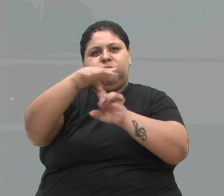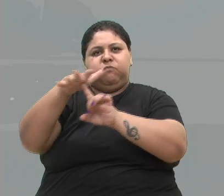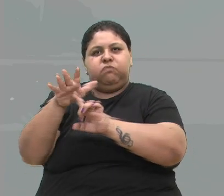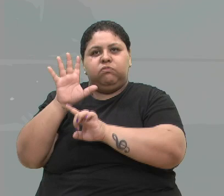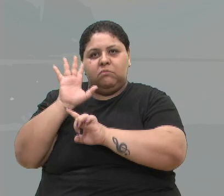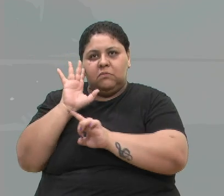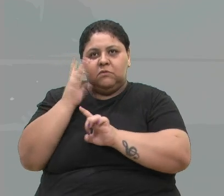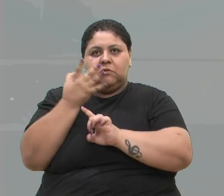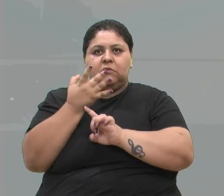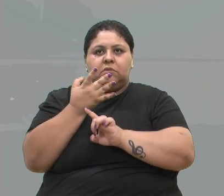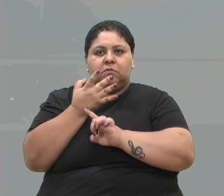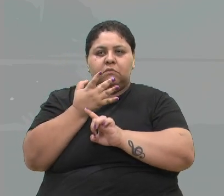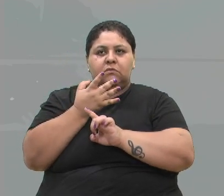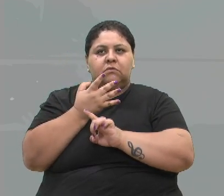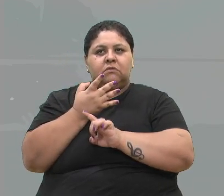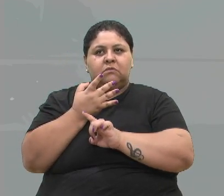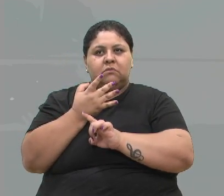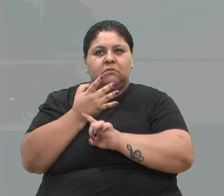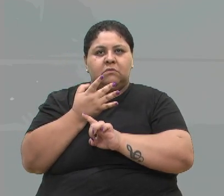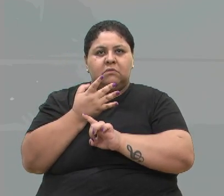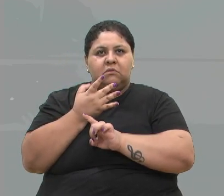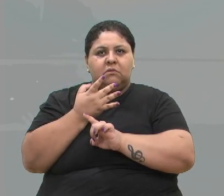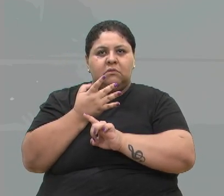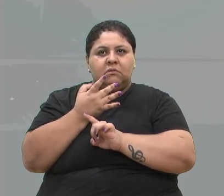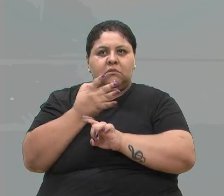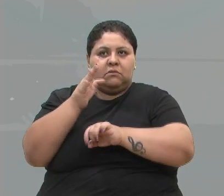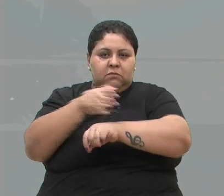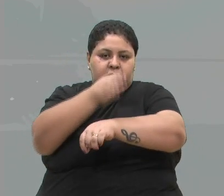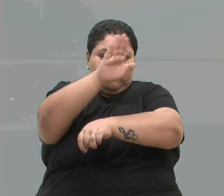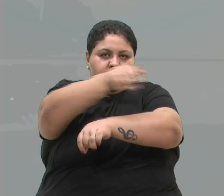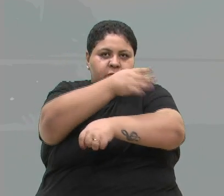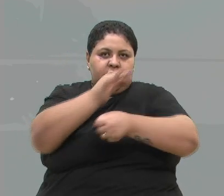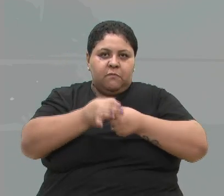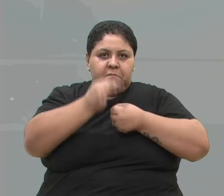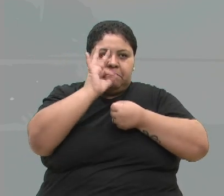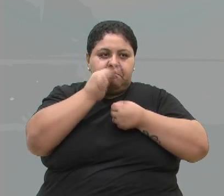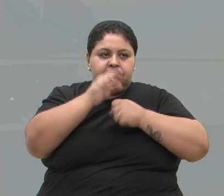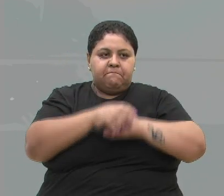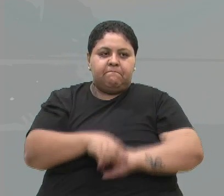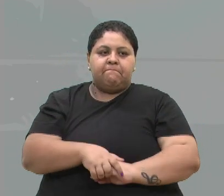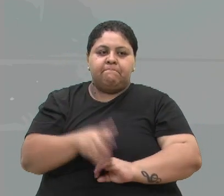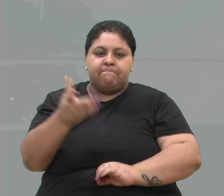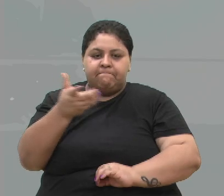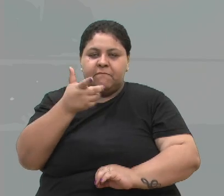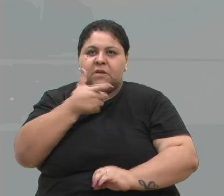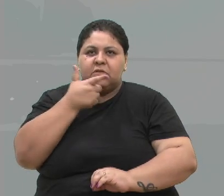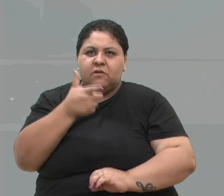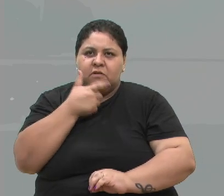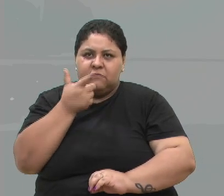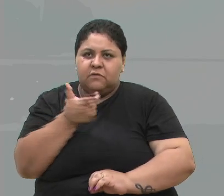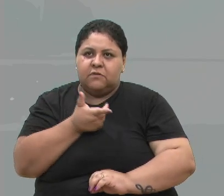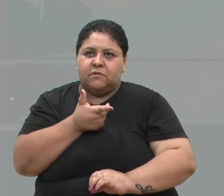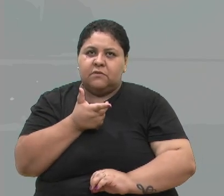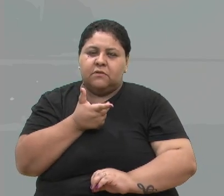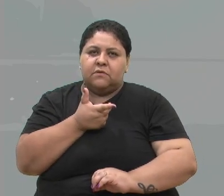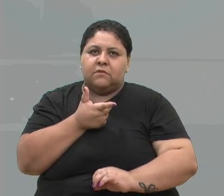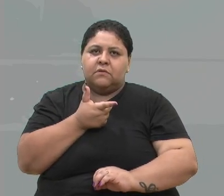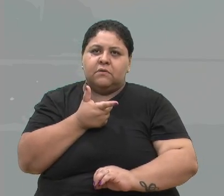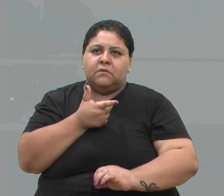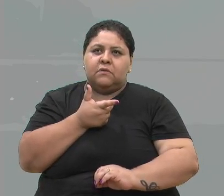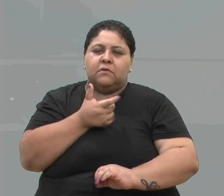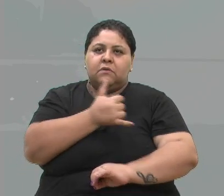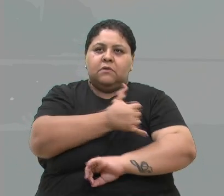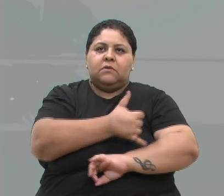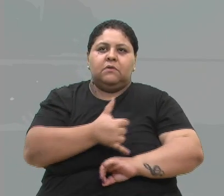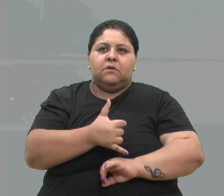acontecer ali nos pavilhões da Festa da Uva. Mas eu quero falar que a Praça Monteiro